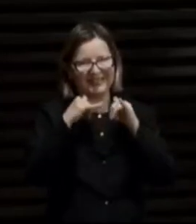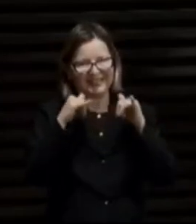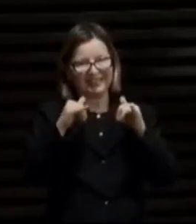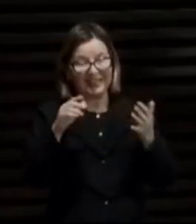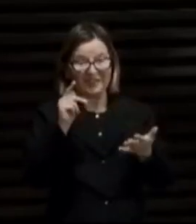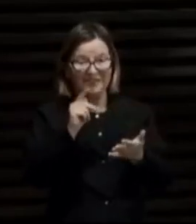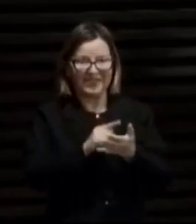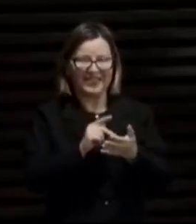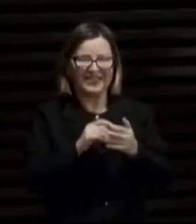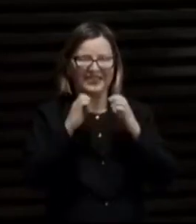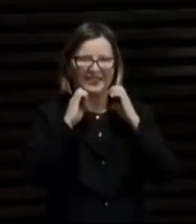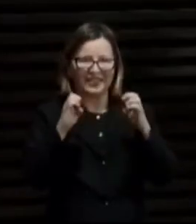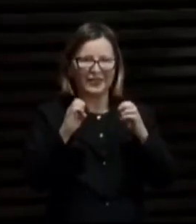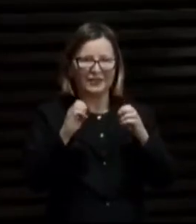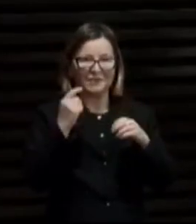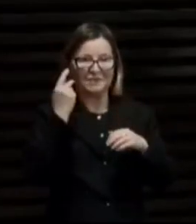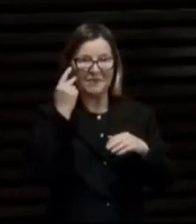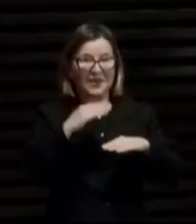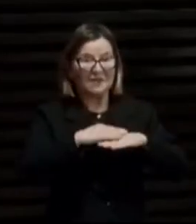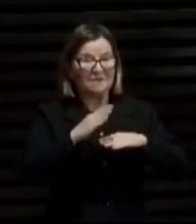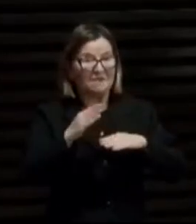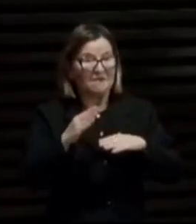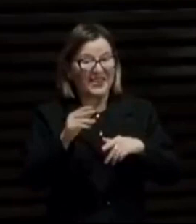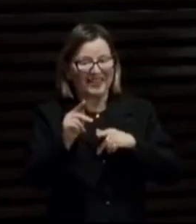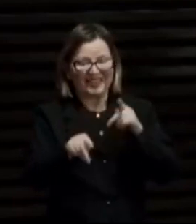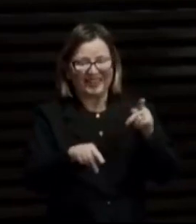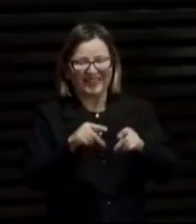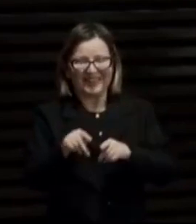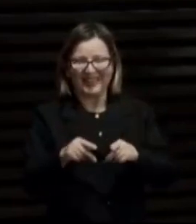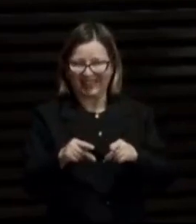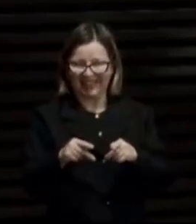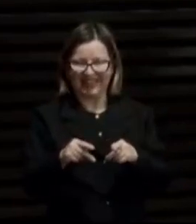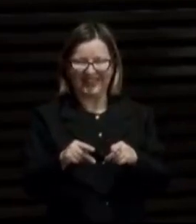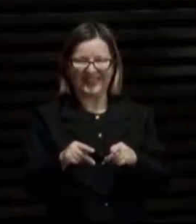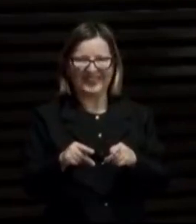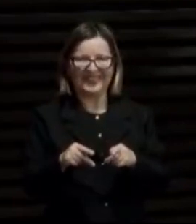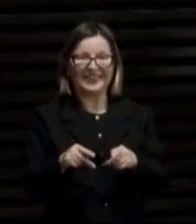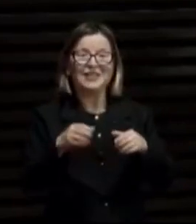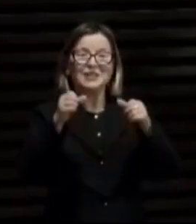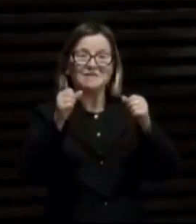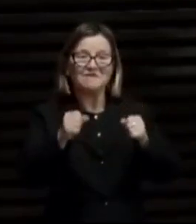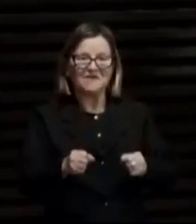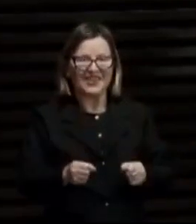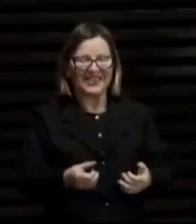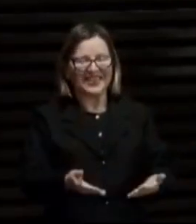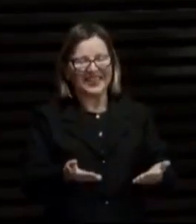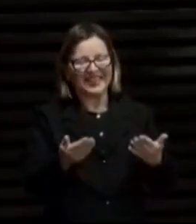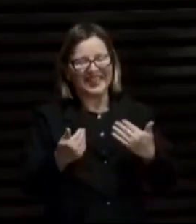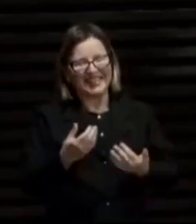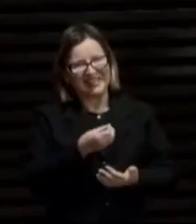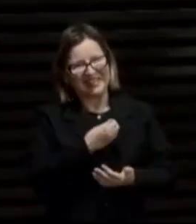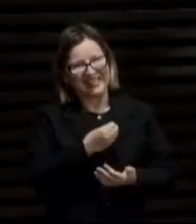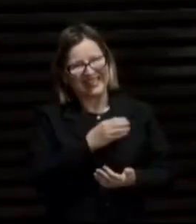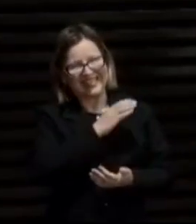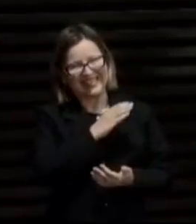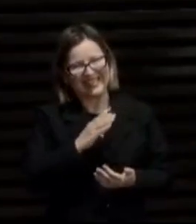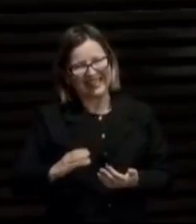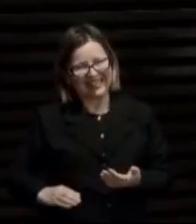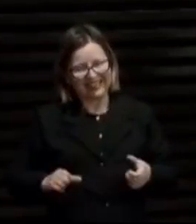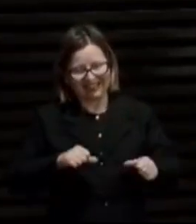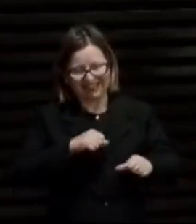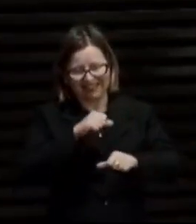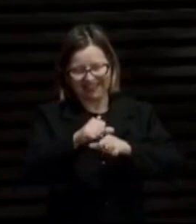para que outros tenham oportunidade de receber a vida de Cristo e sejam